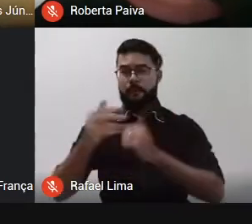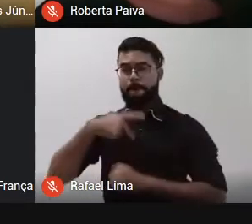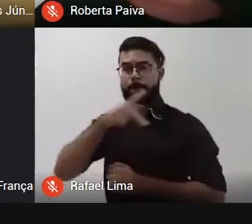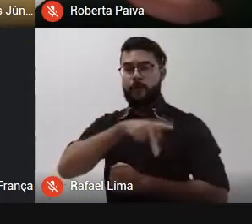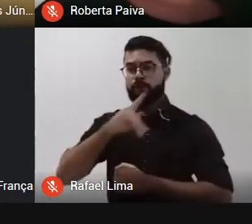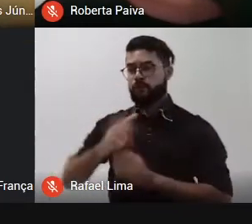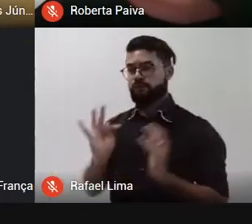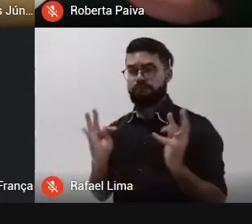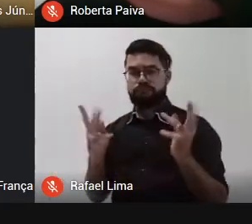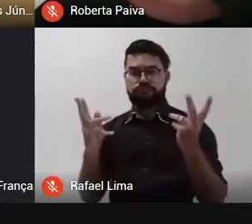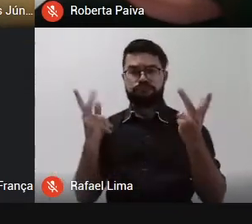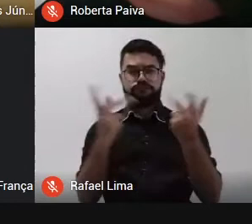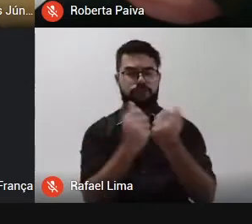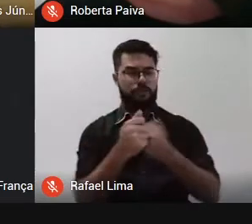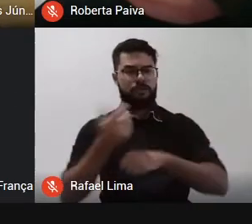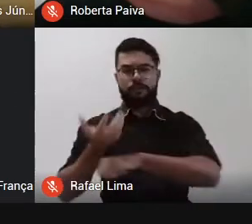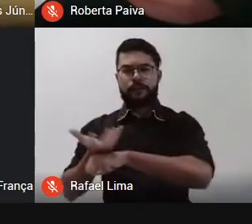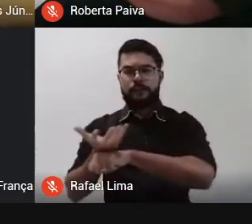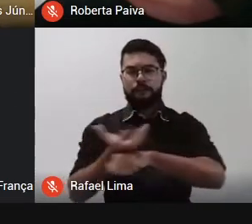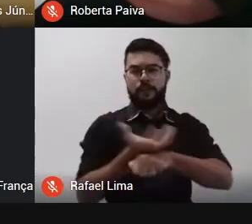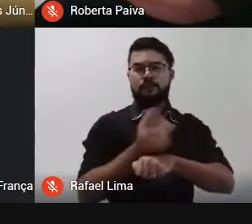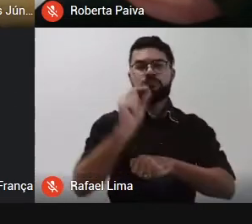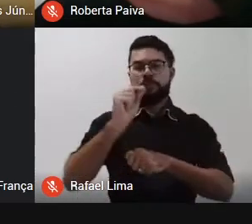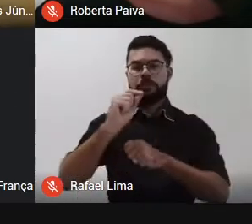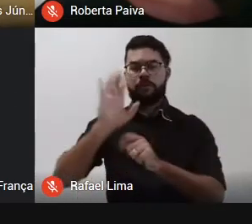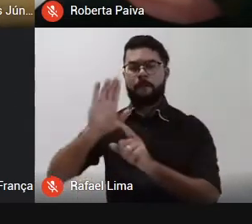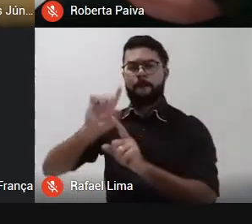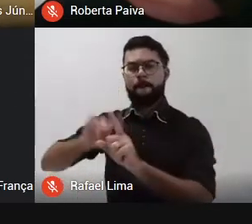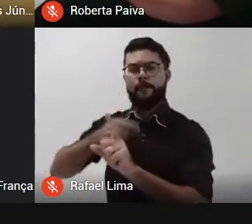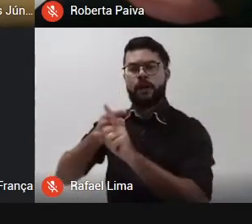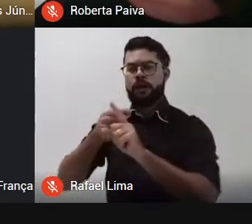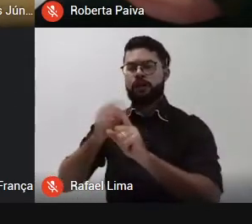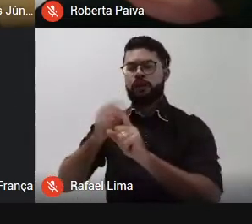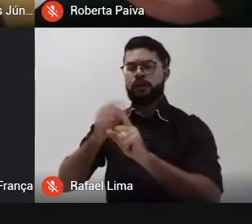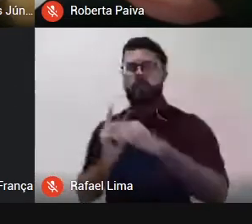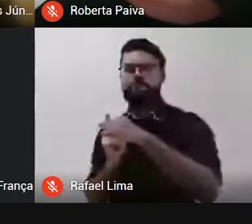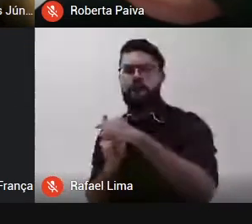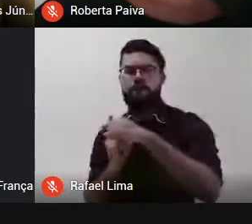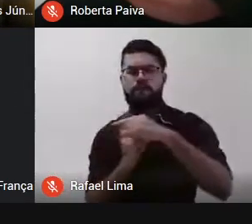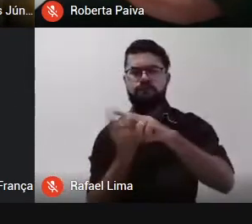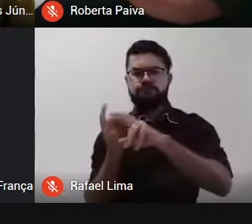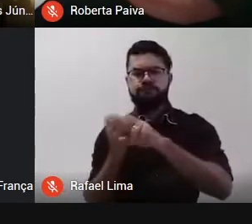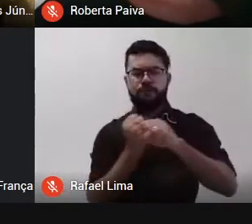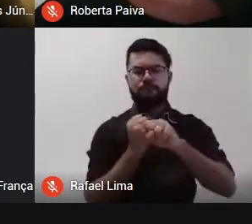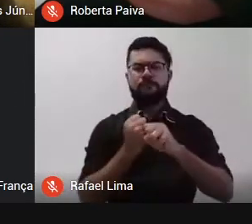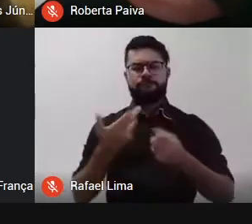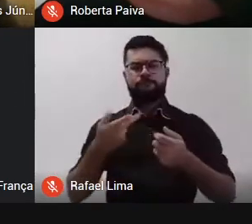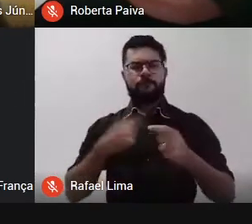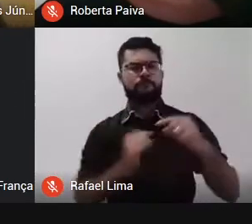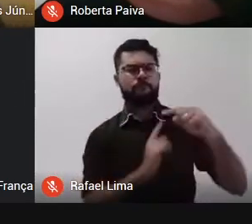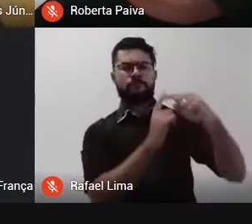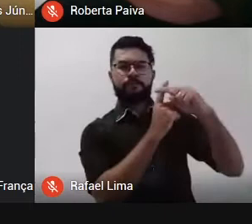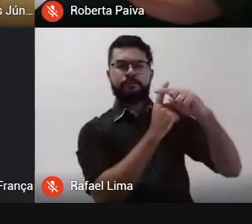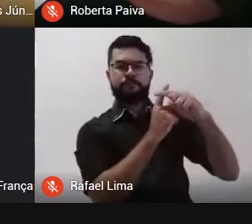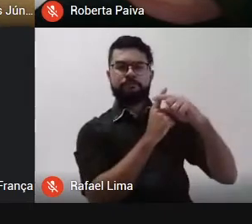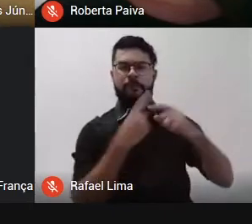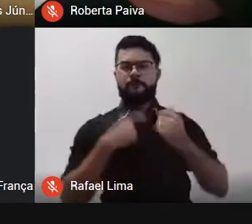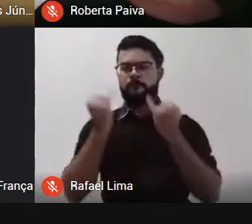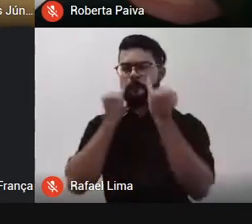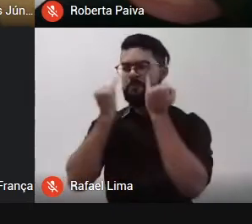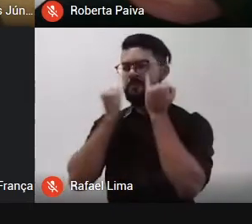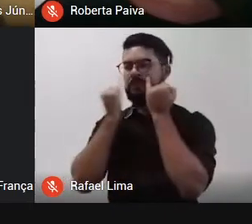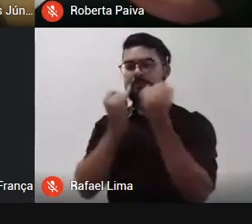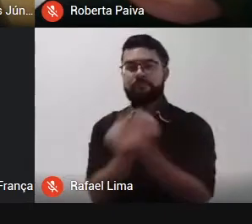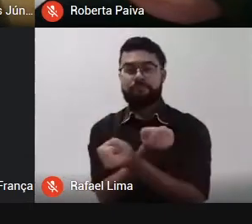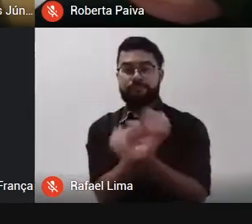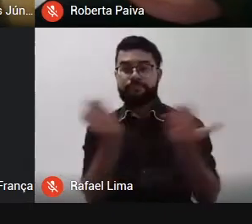as disciplinas, elas somam de maneira grandiosa, que nesse mundo, né, cheio de informação, um mundo que tem uma